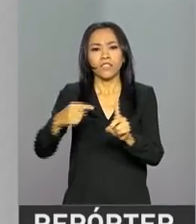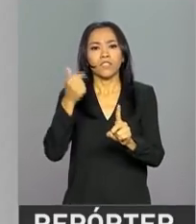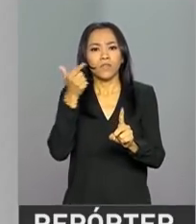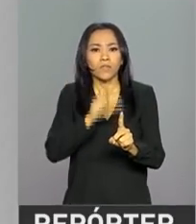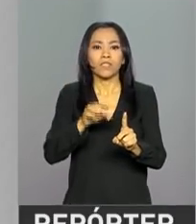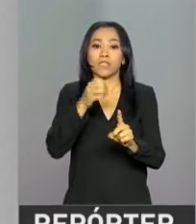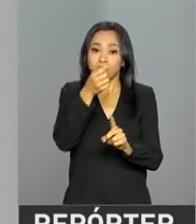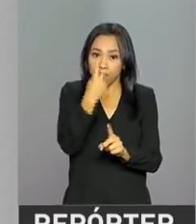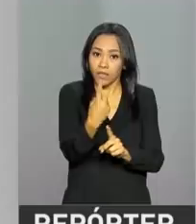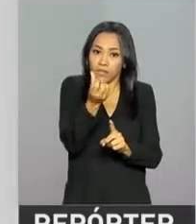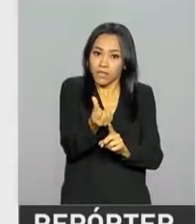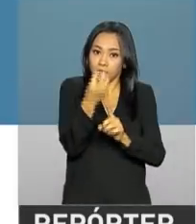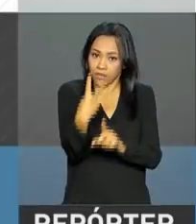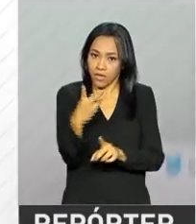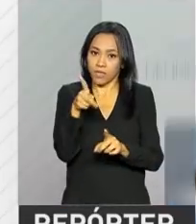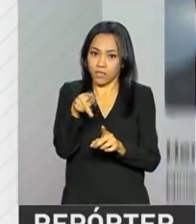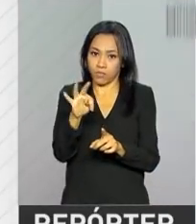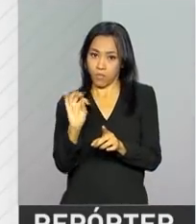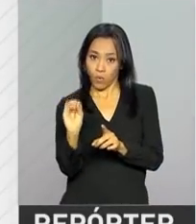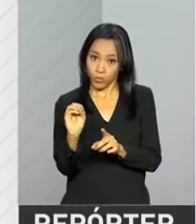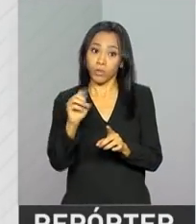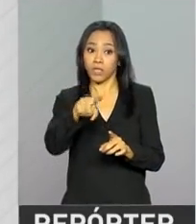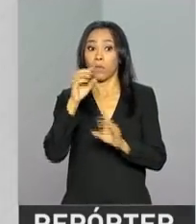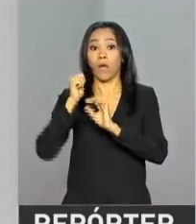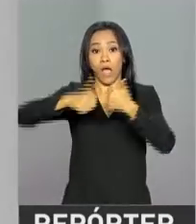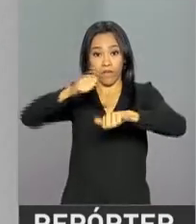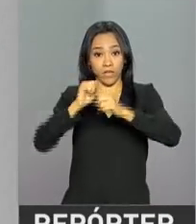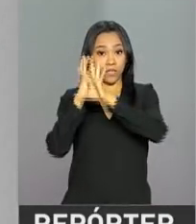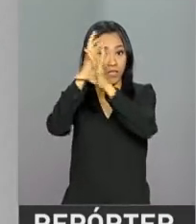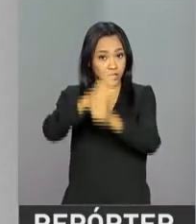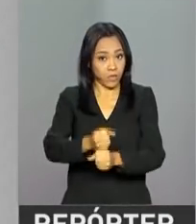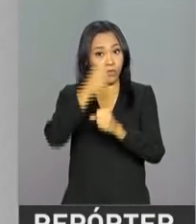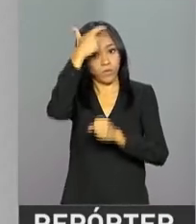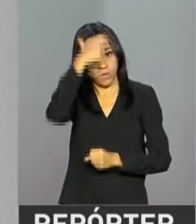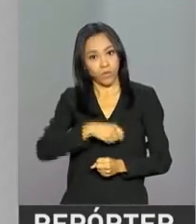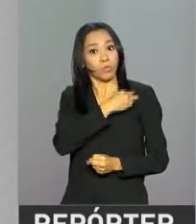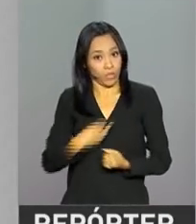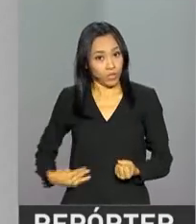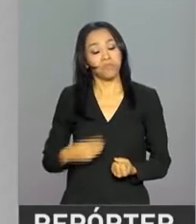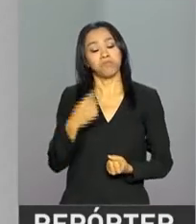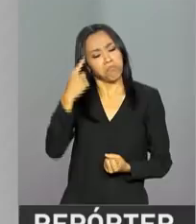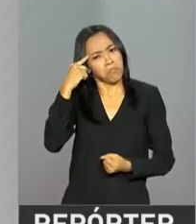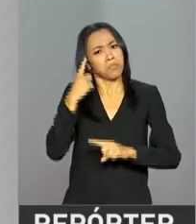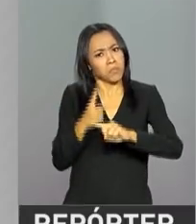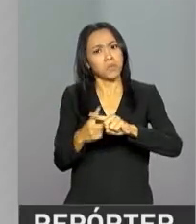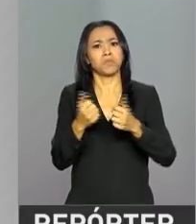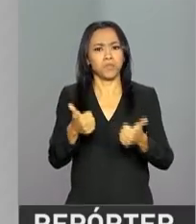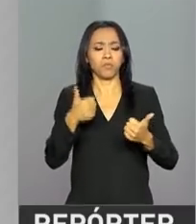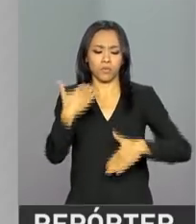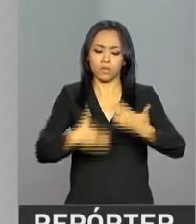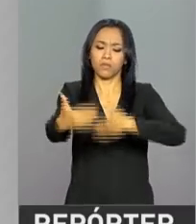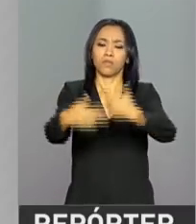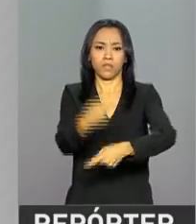163 pontos o balanço de henrique meirelles mostra ainda uma expectativa mais favorável para o crescimento da